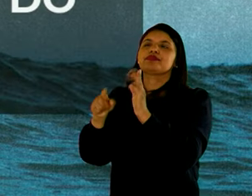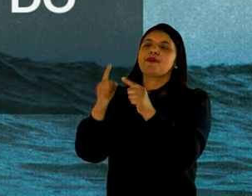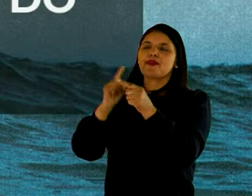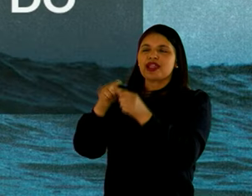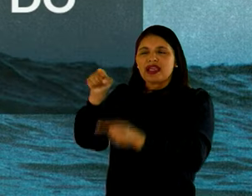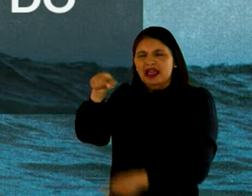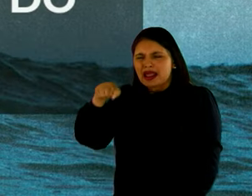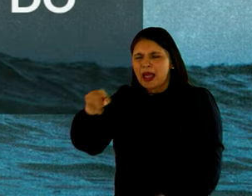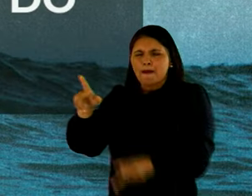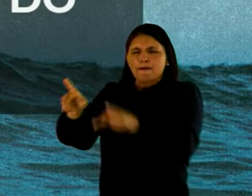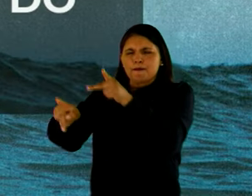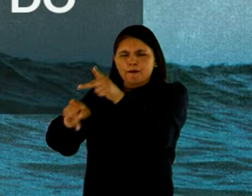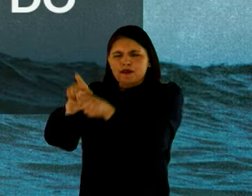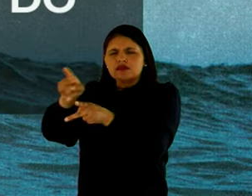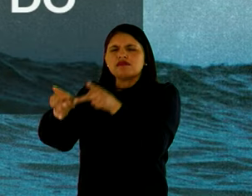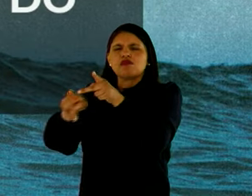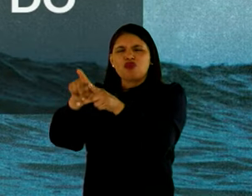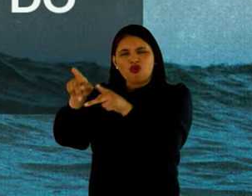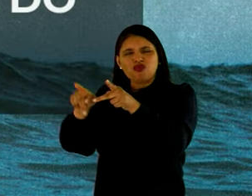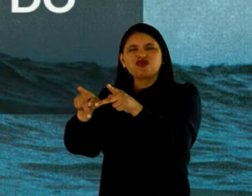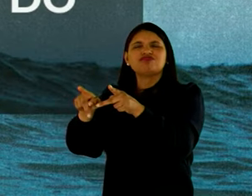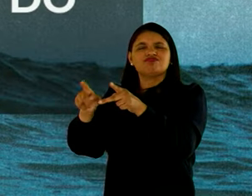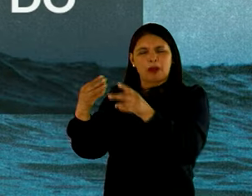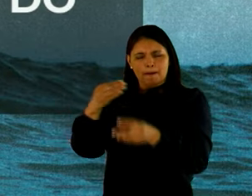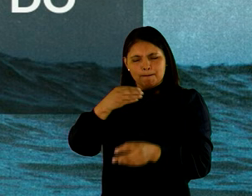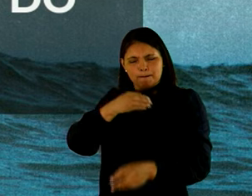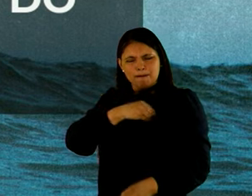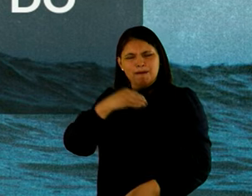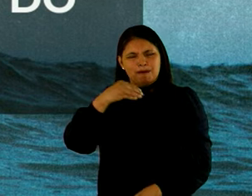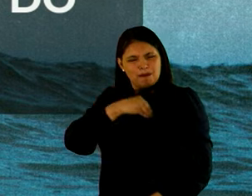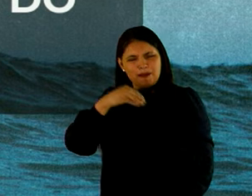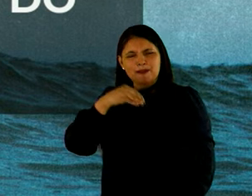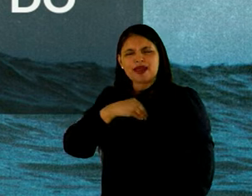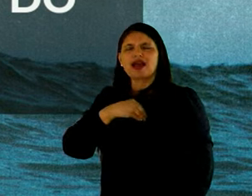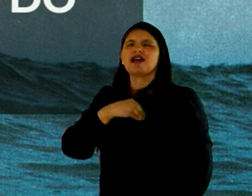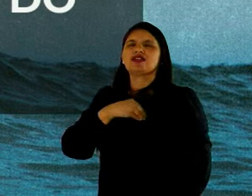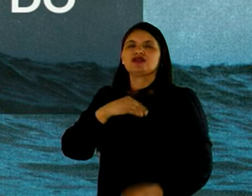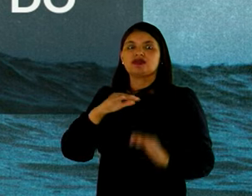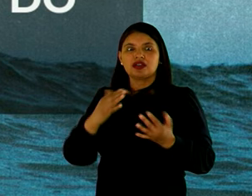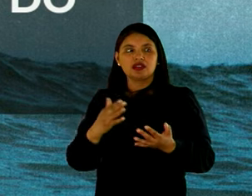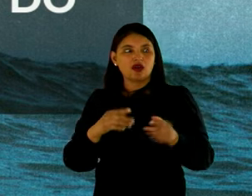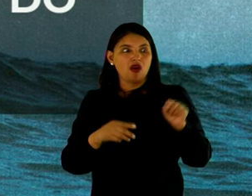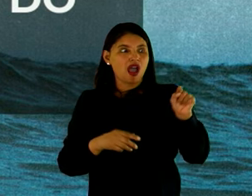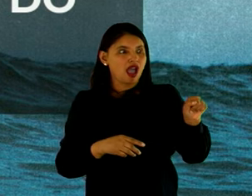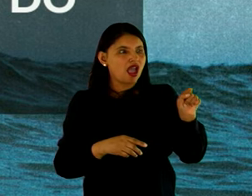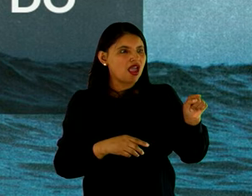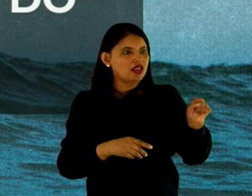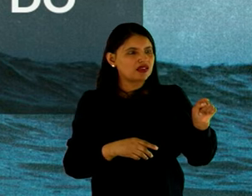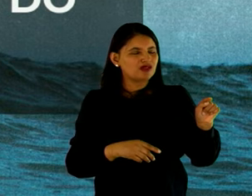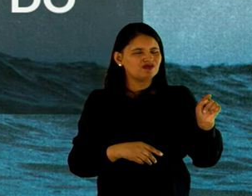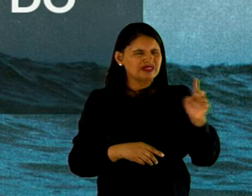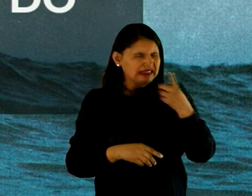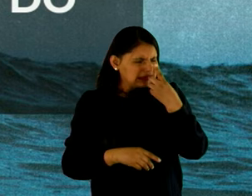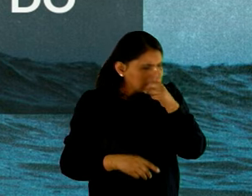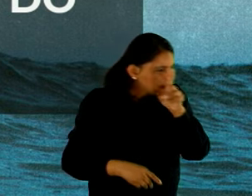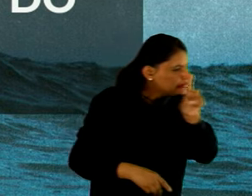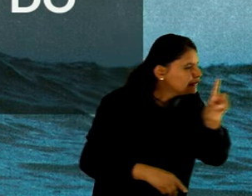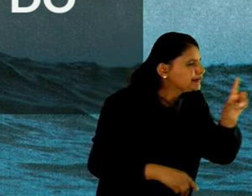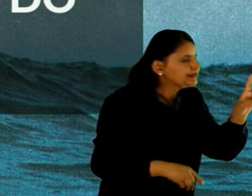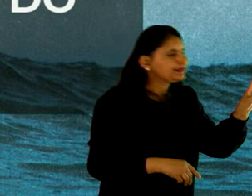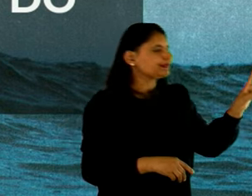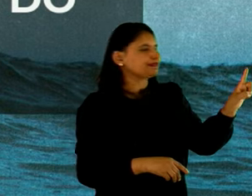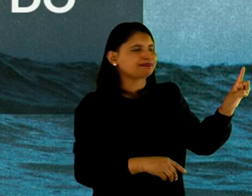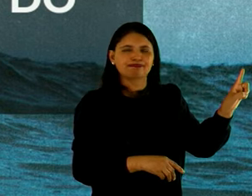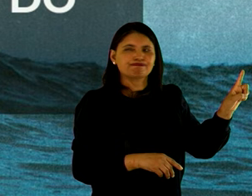presença." Porém, Jonas se levantou para fugir da presença do Senhor para outro lugar,